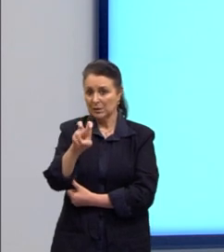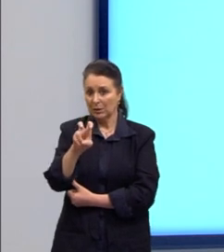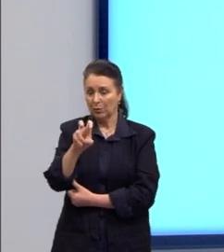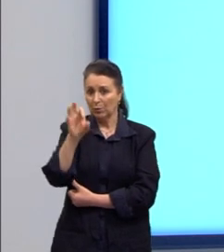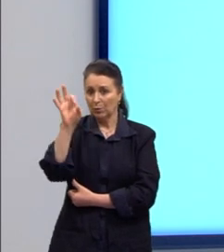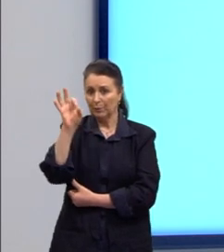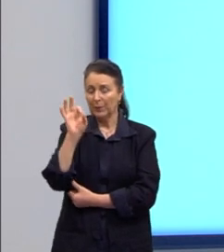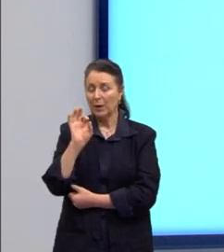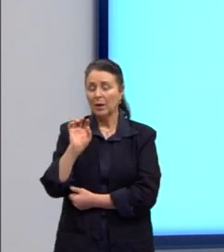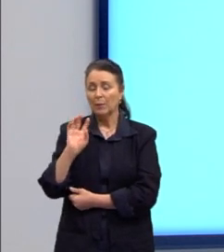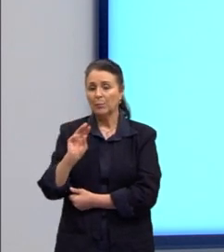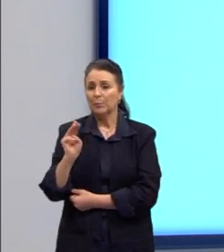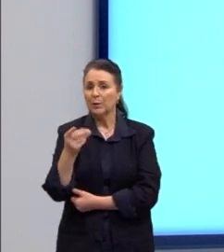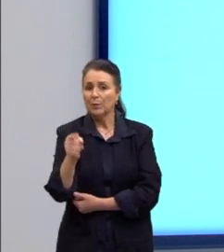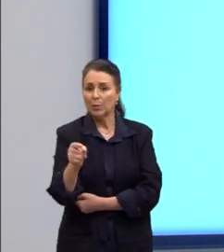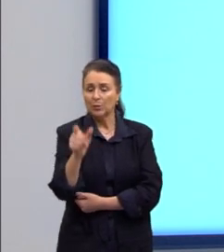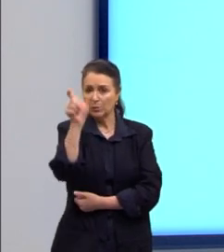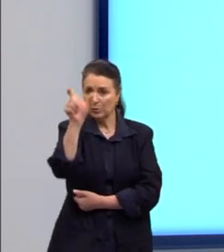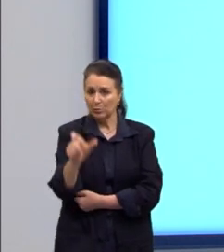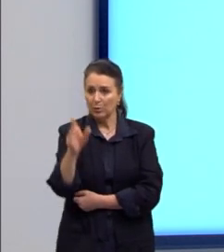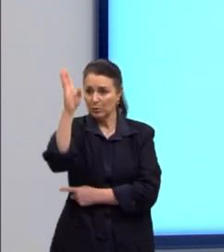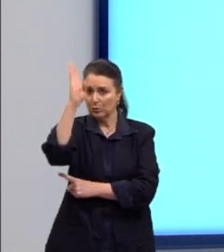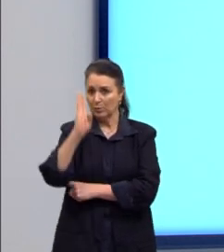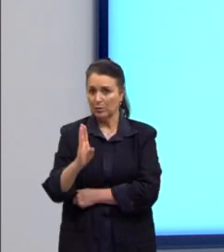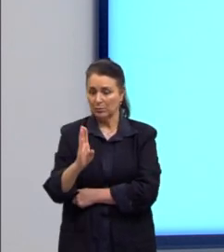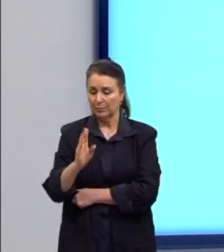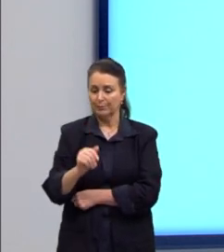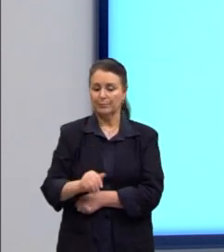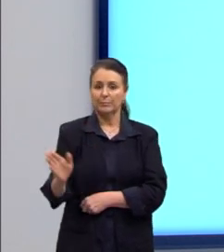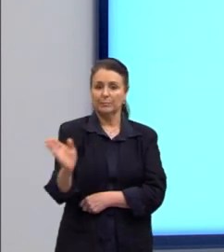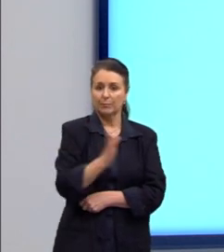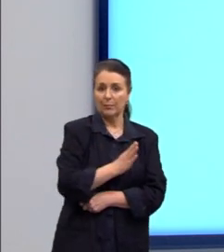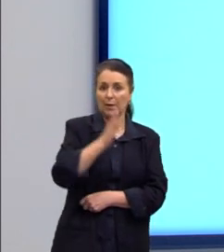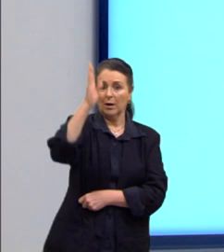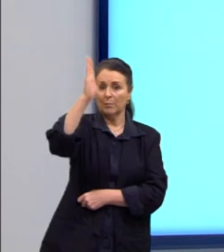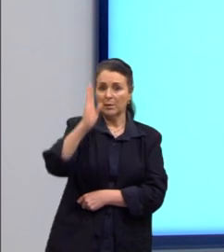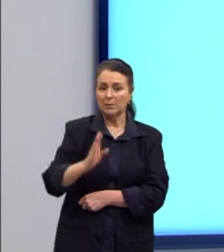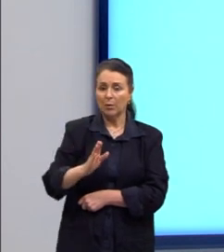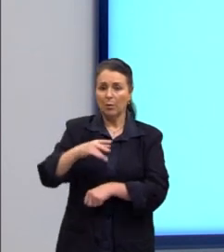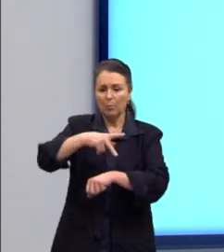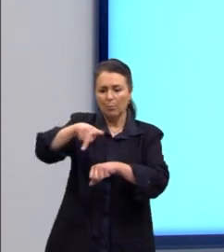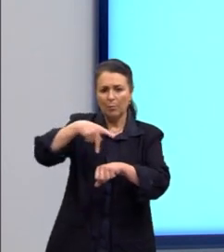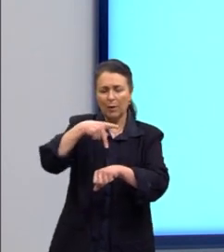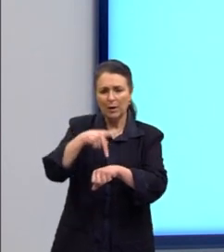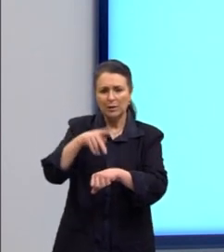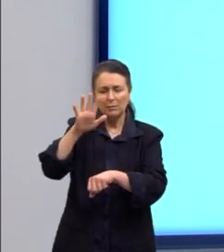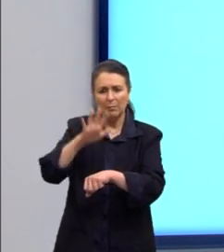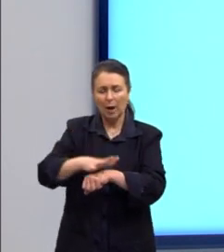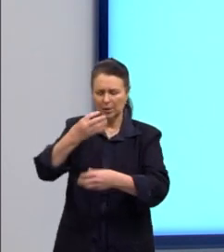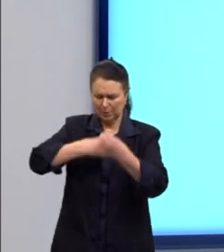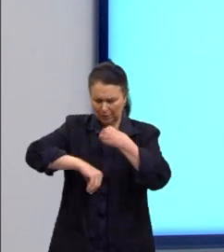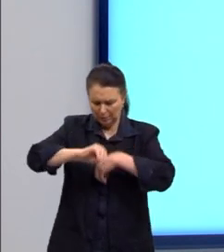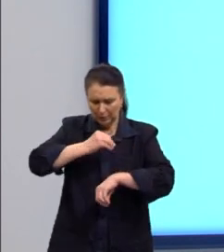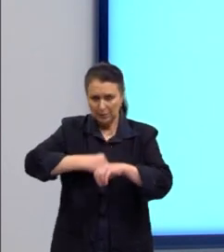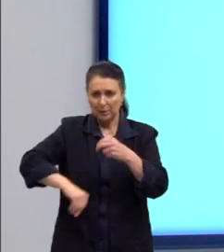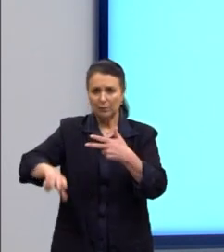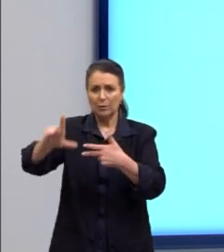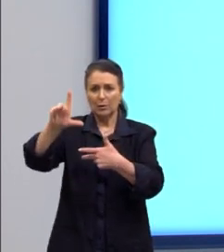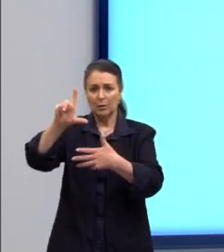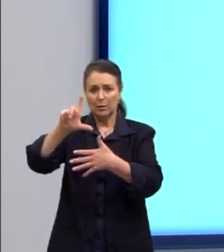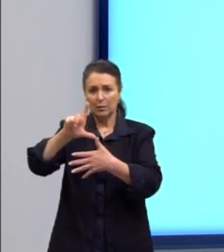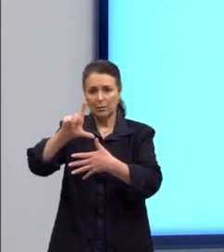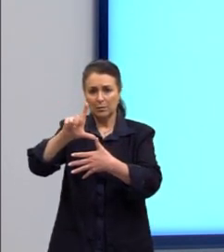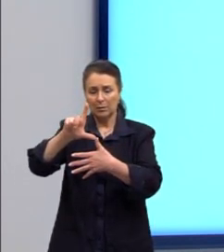brasileiros têm depressão o Brasil é o país mais depressivo da América Latina hoje a depressão